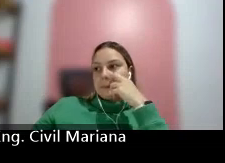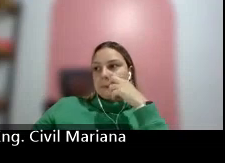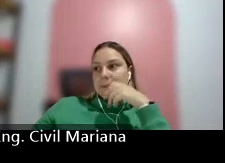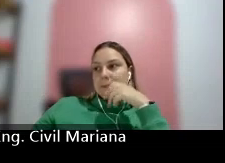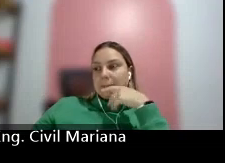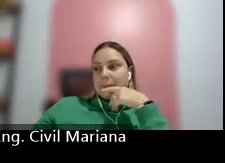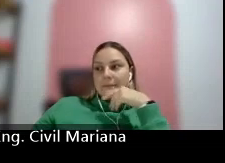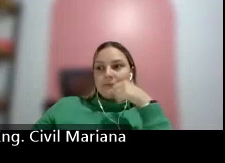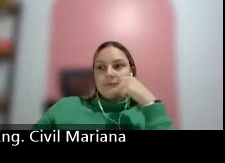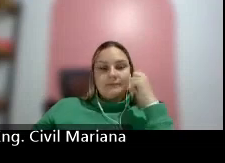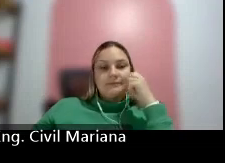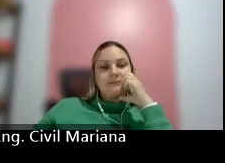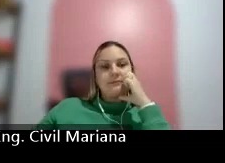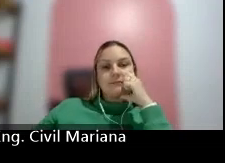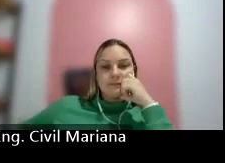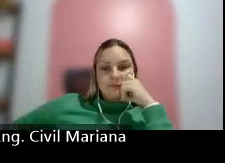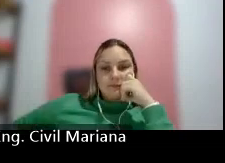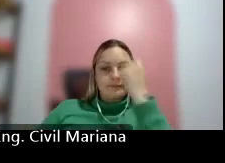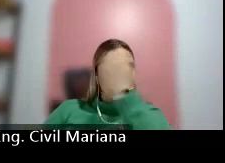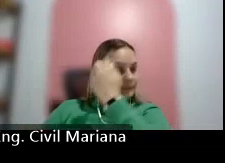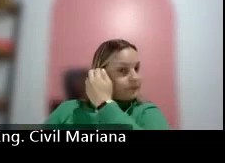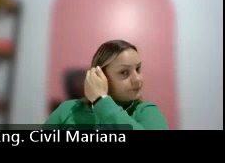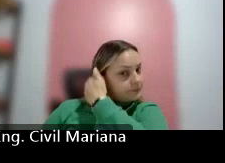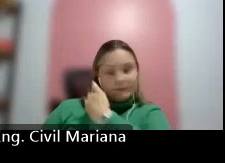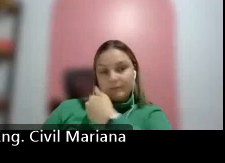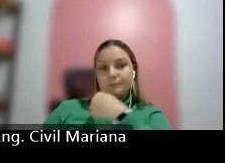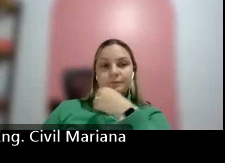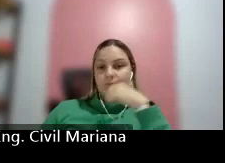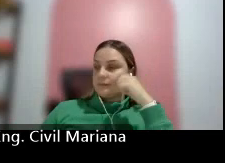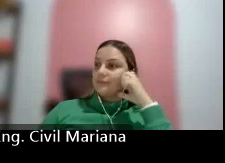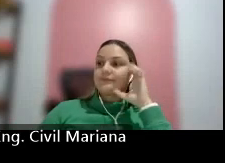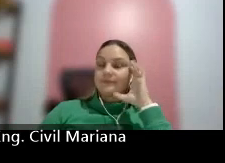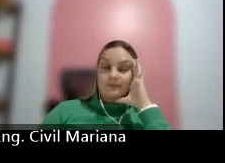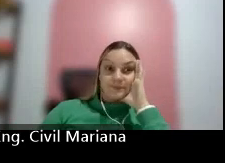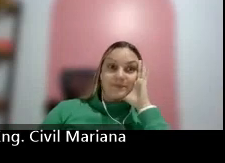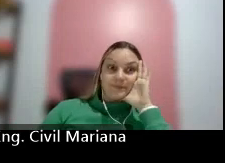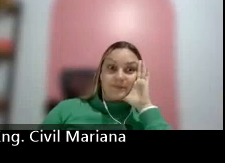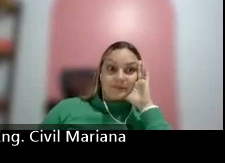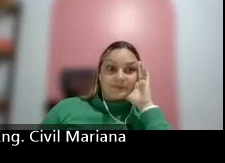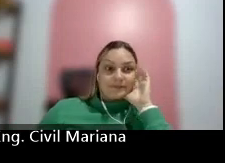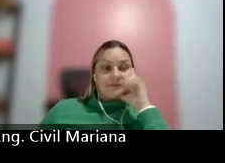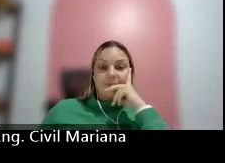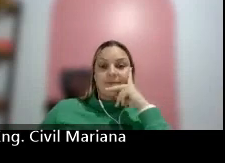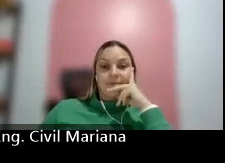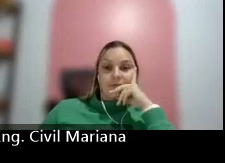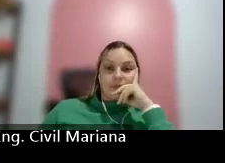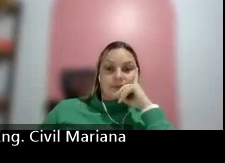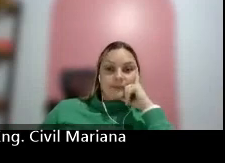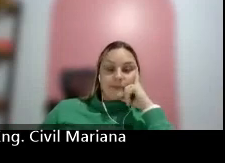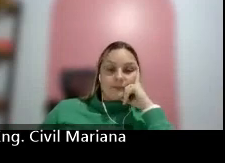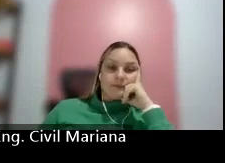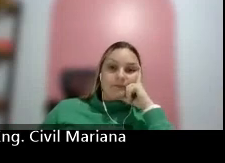vigas nesse sentido. Essa aí mesmo, cada viga estava assim. E não foi só esse